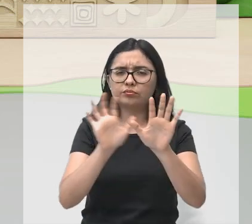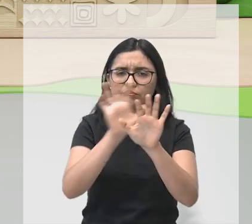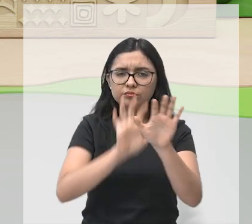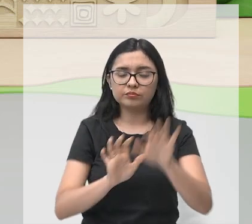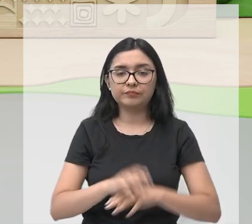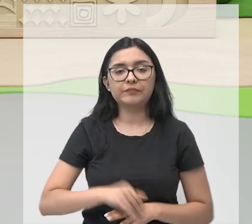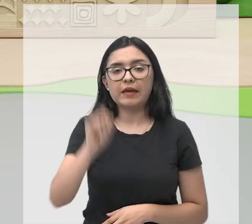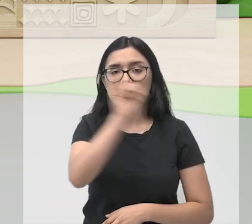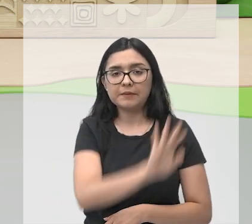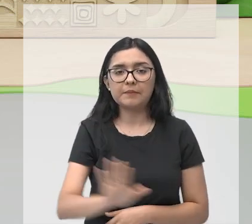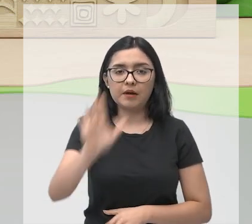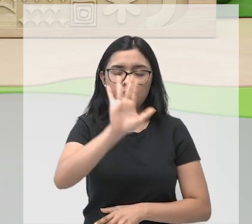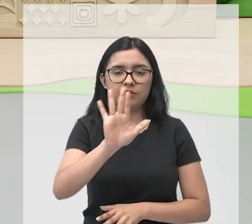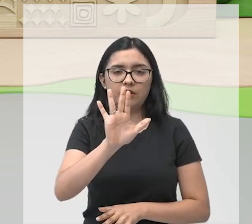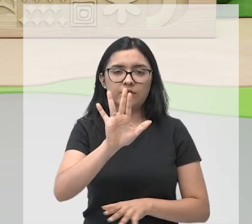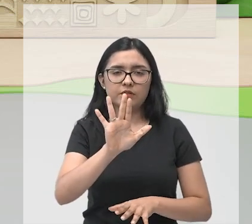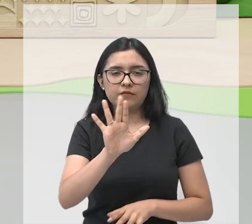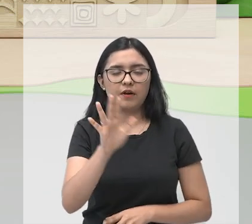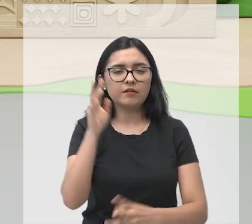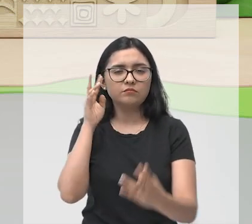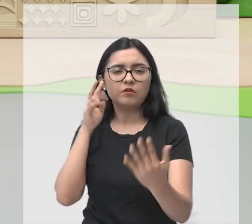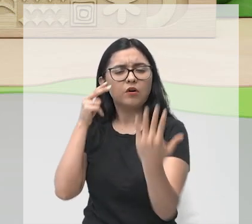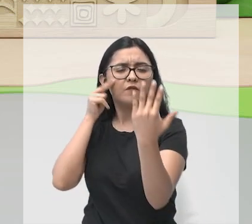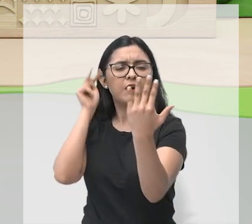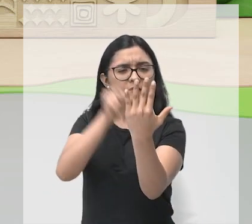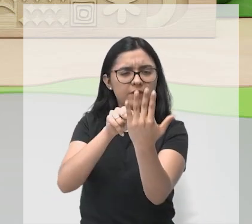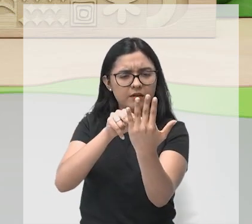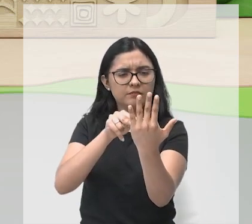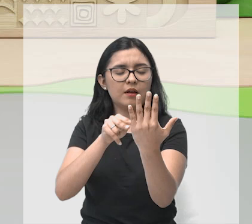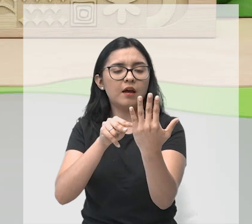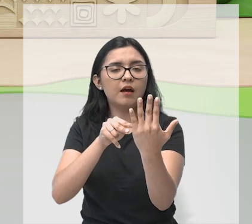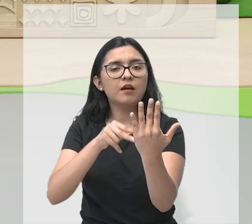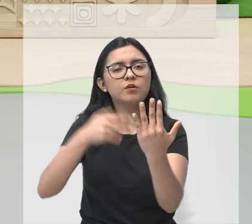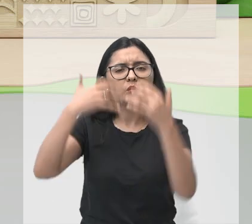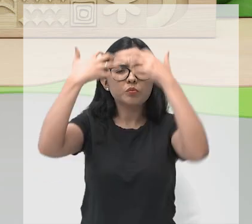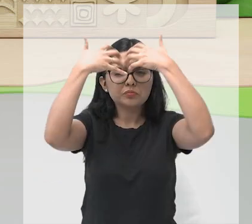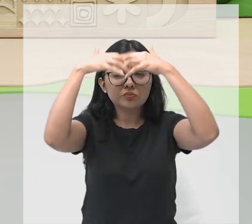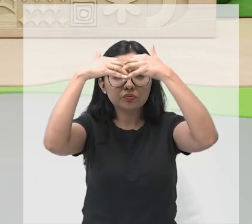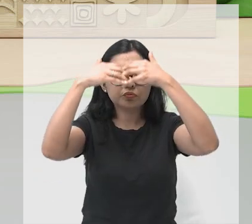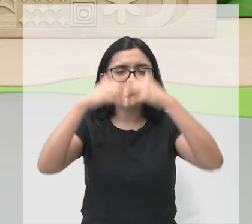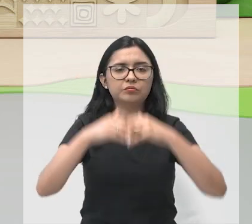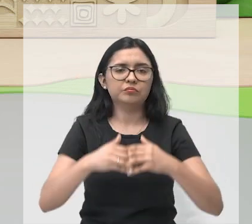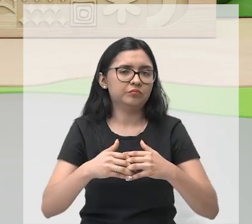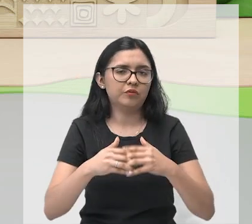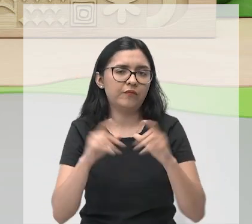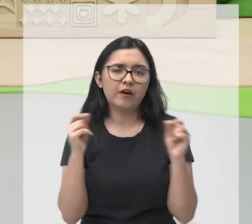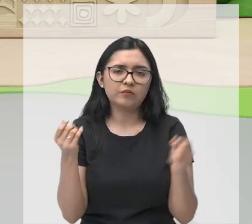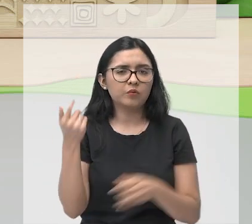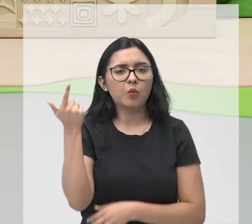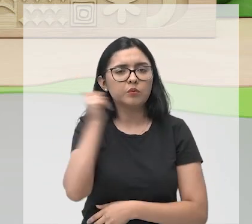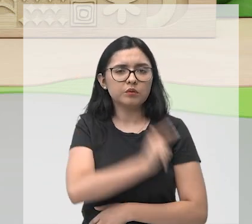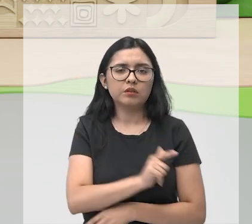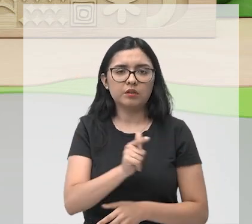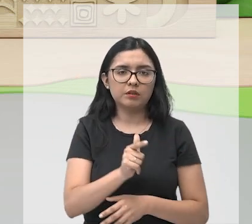ser formada no cérebro quando você vai visualizar um objeto. Né? Tem esse